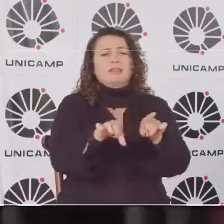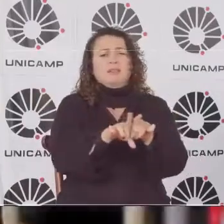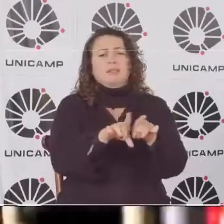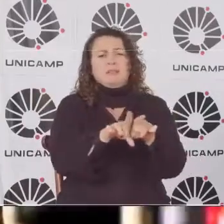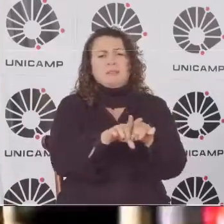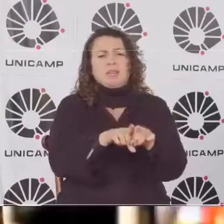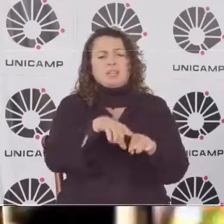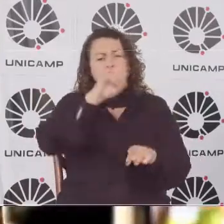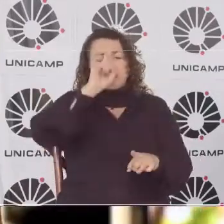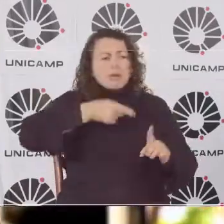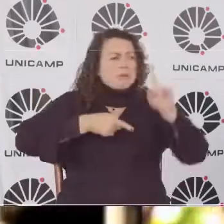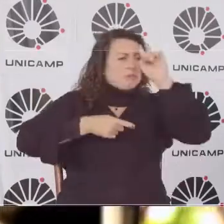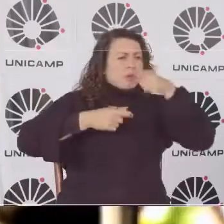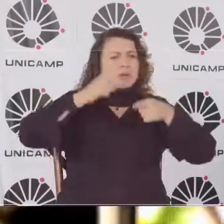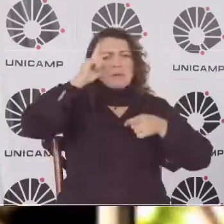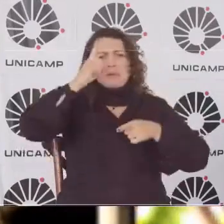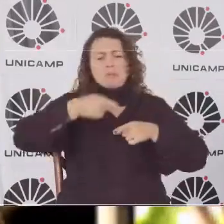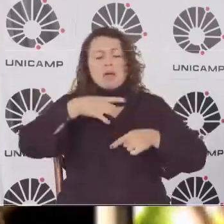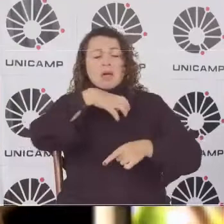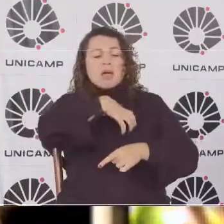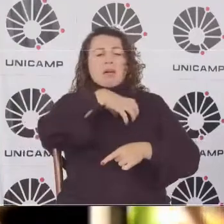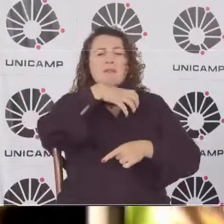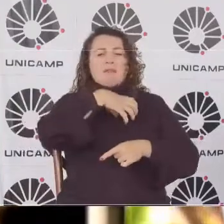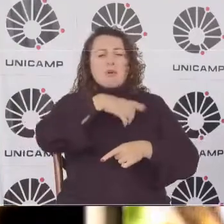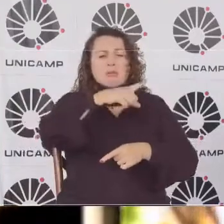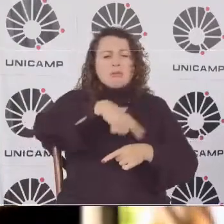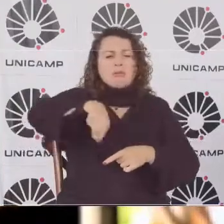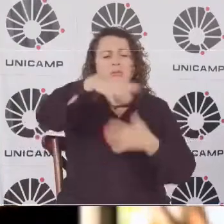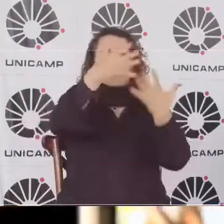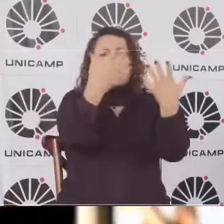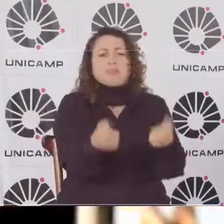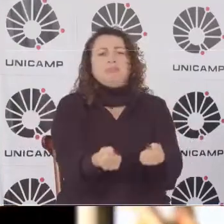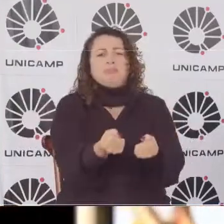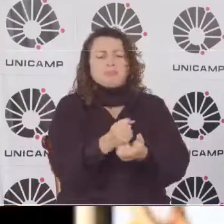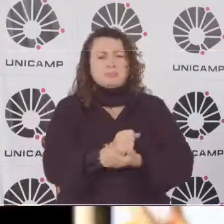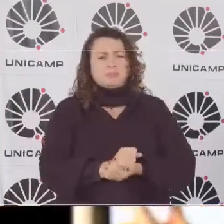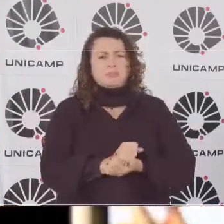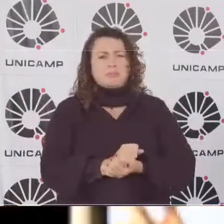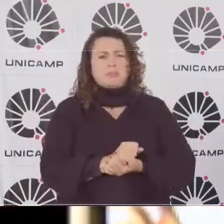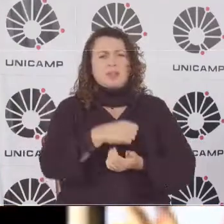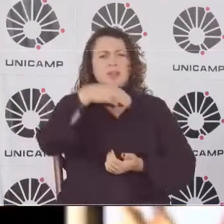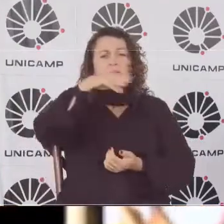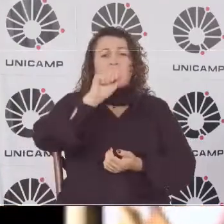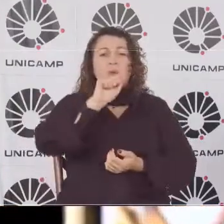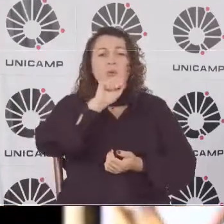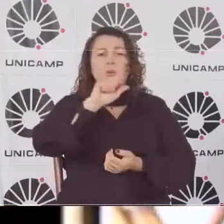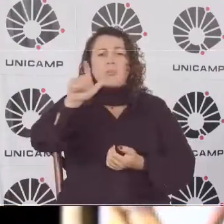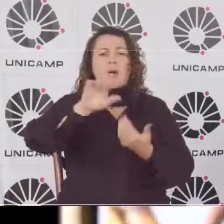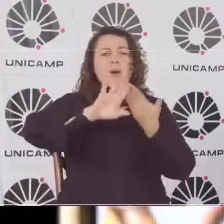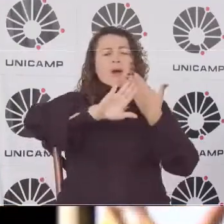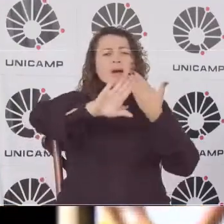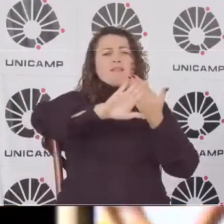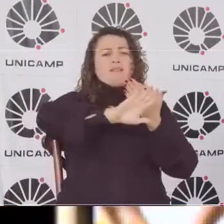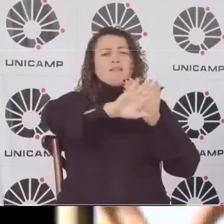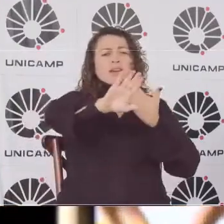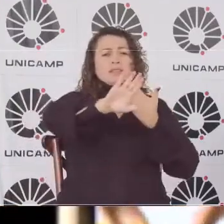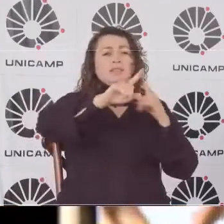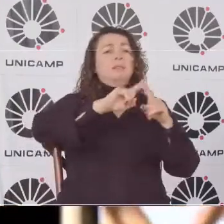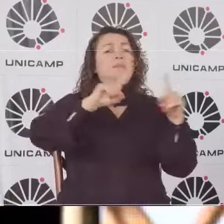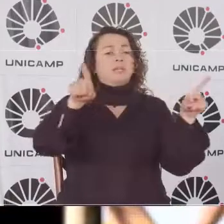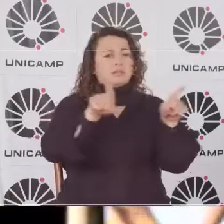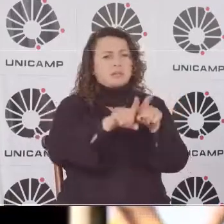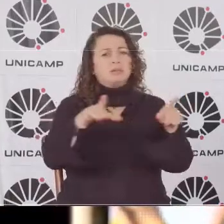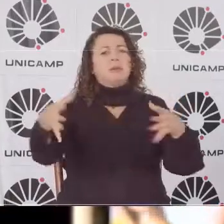e de ordenar a ordem de seu recebimento e o mal afasta mas